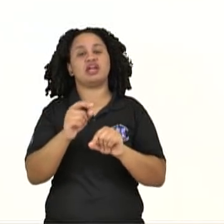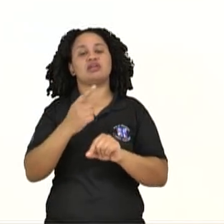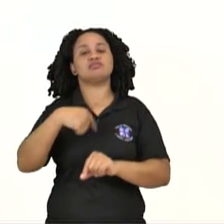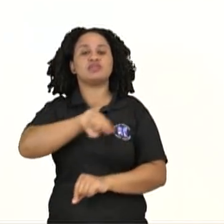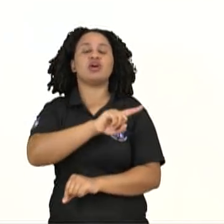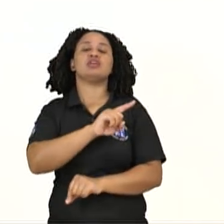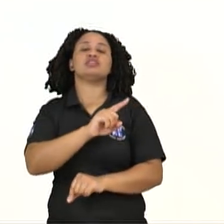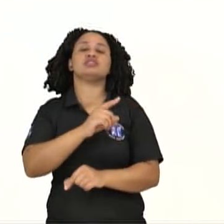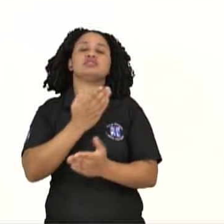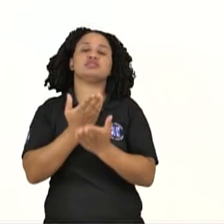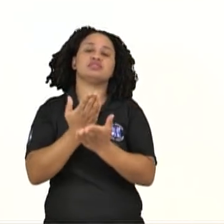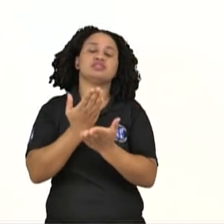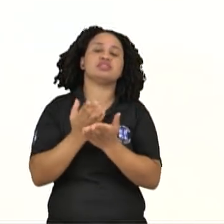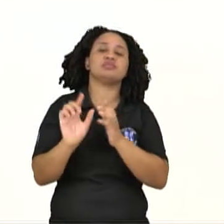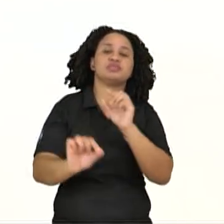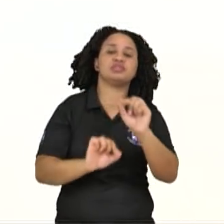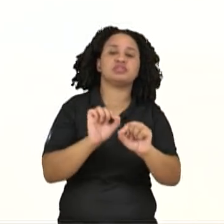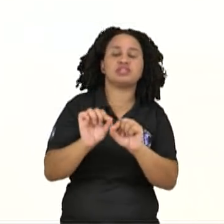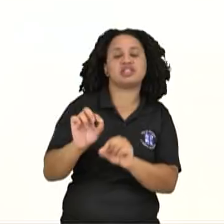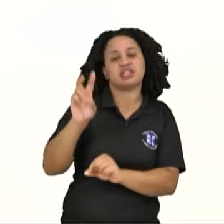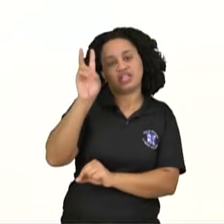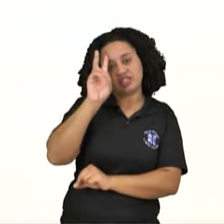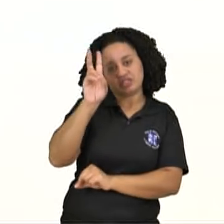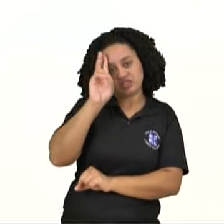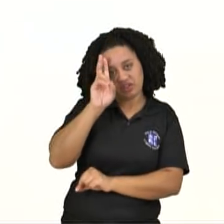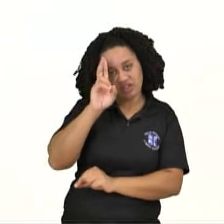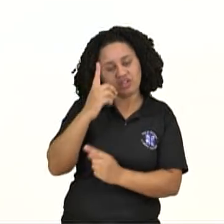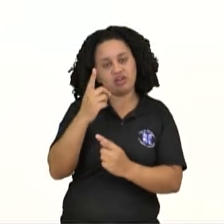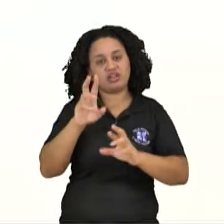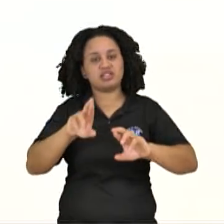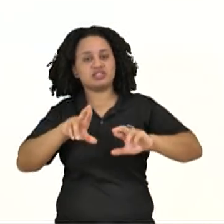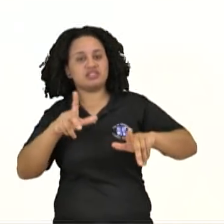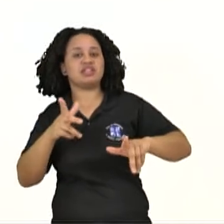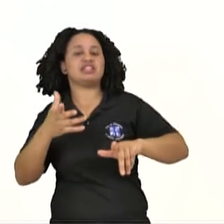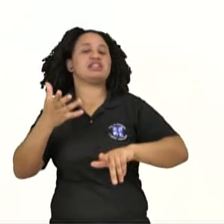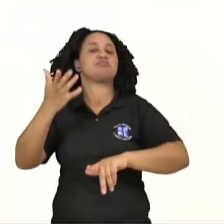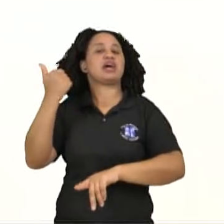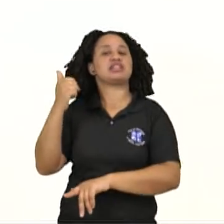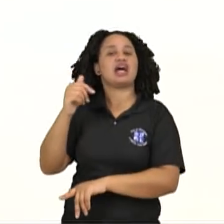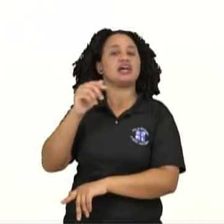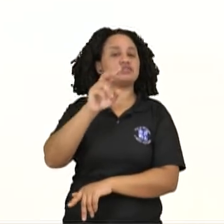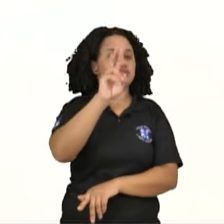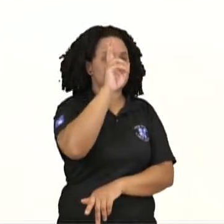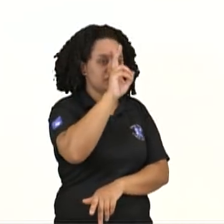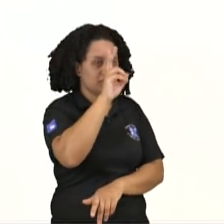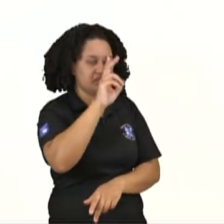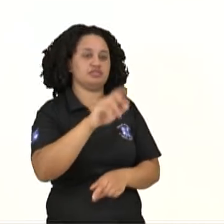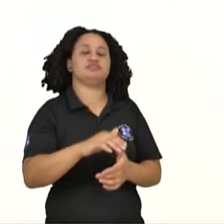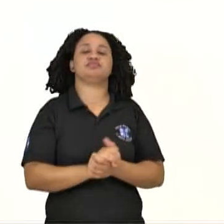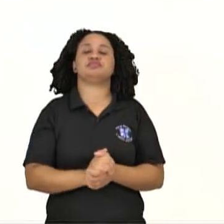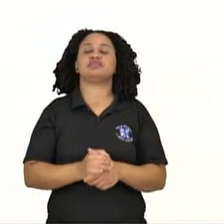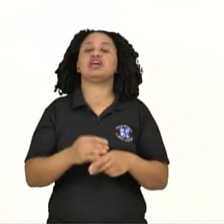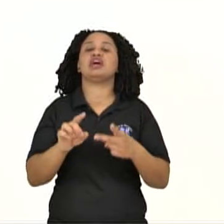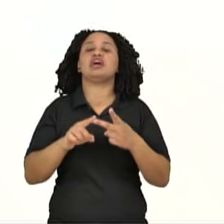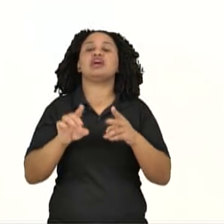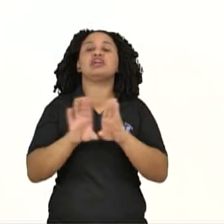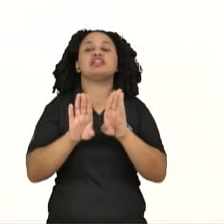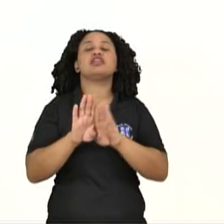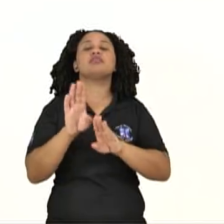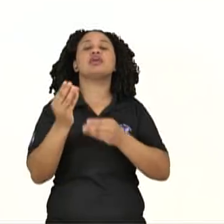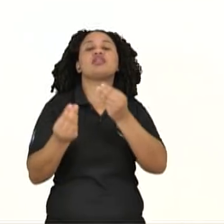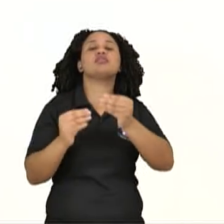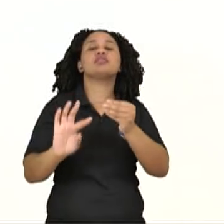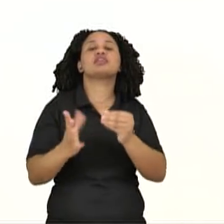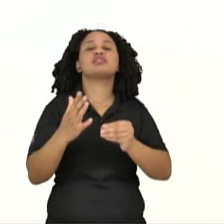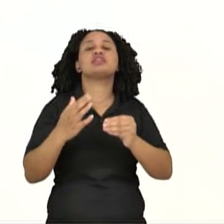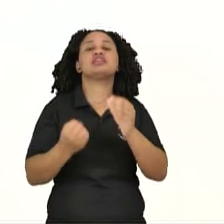Estudamos o que é história, as diferenças entre passado e história. Nessa aula vocês estudaram também. Conhecemos como ocorre a produção da história, o método